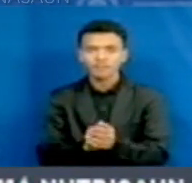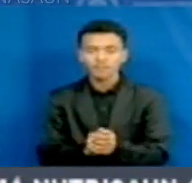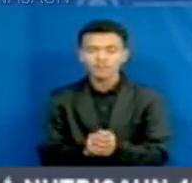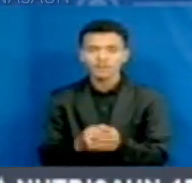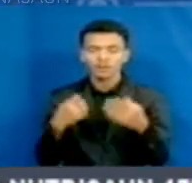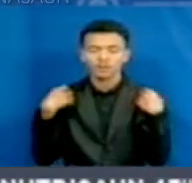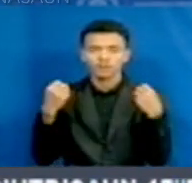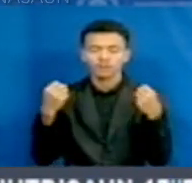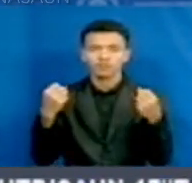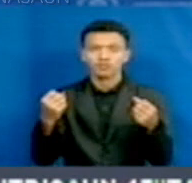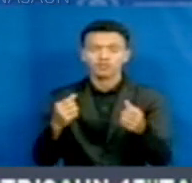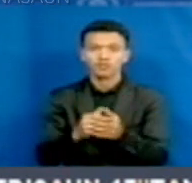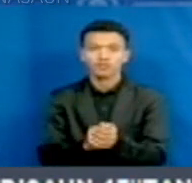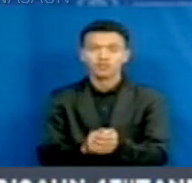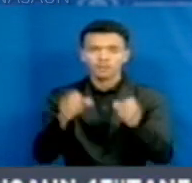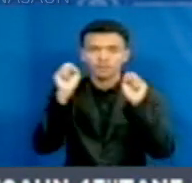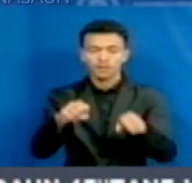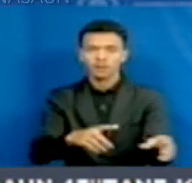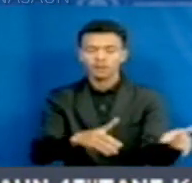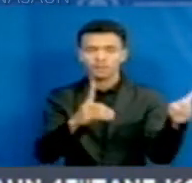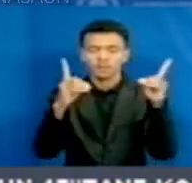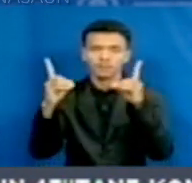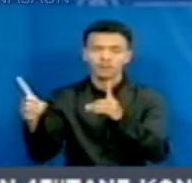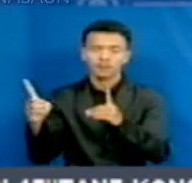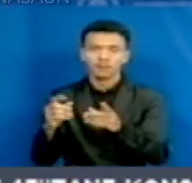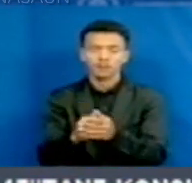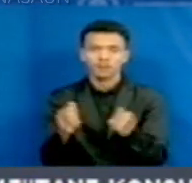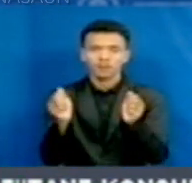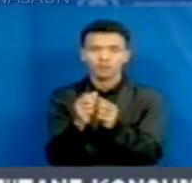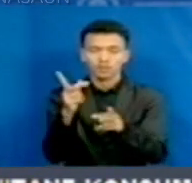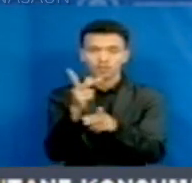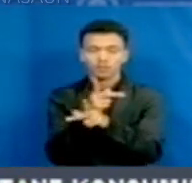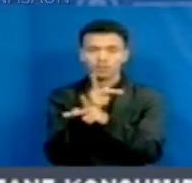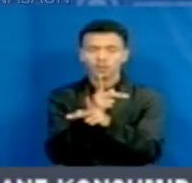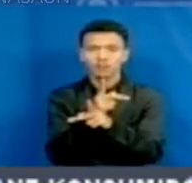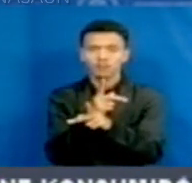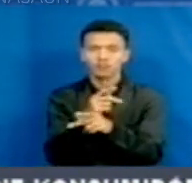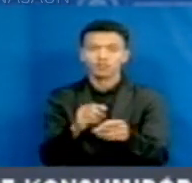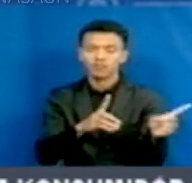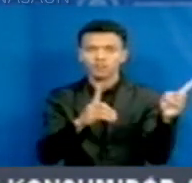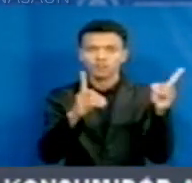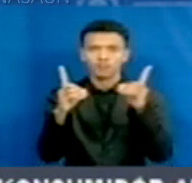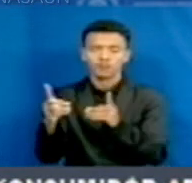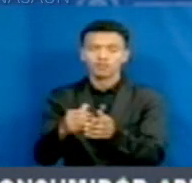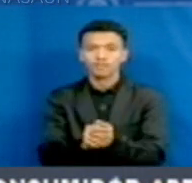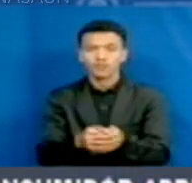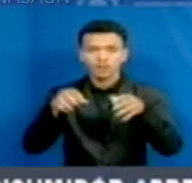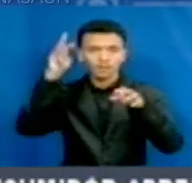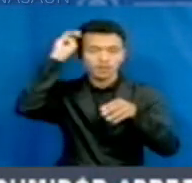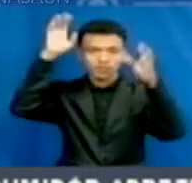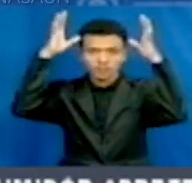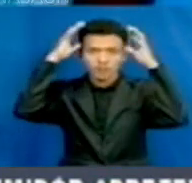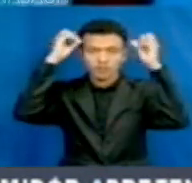força para que ele implemente o seguro, medida de NBM que durante não implementa ela. Ministro Presidência,